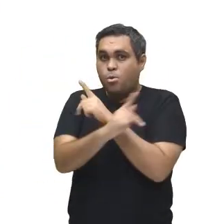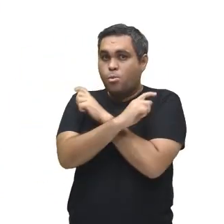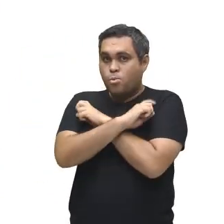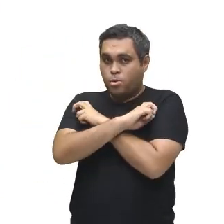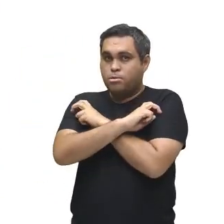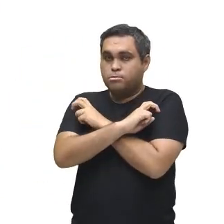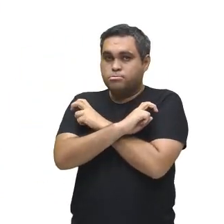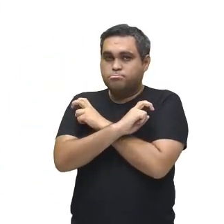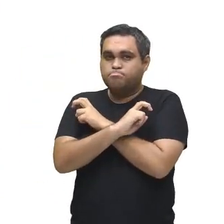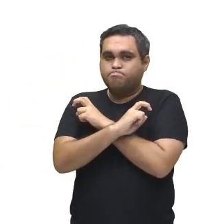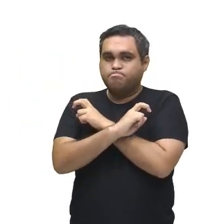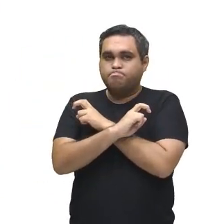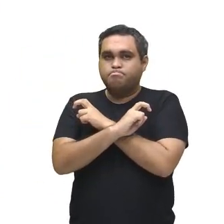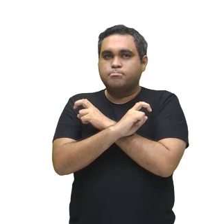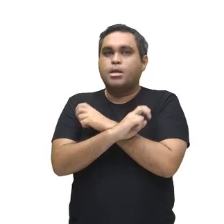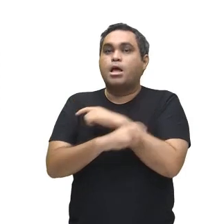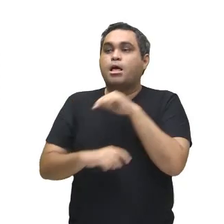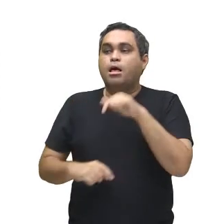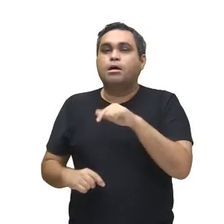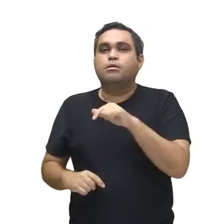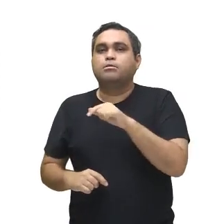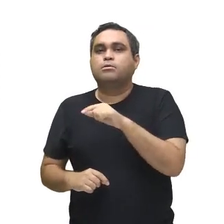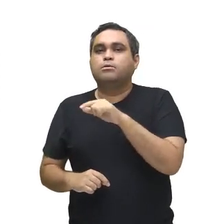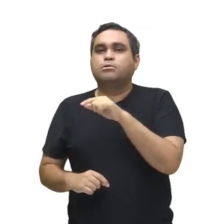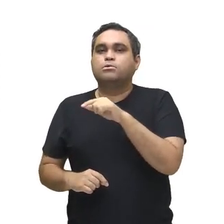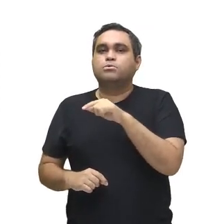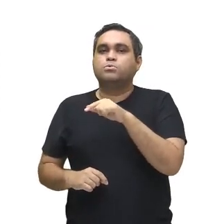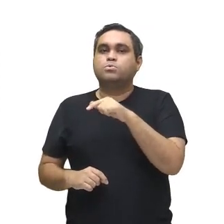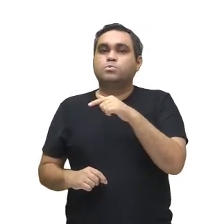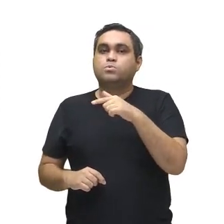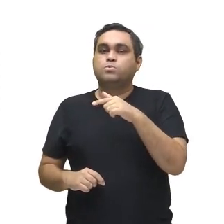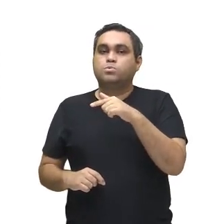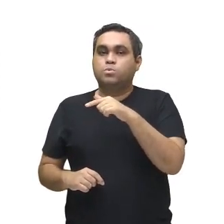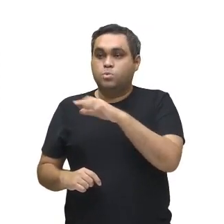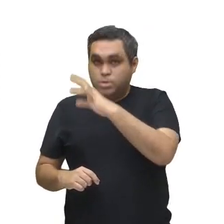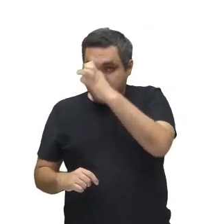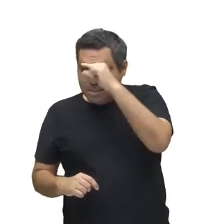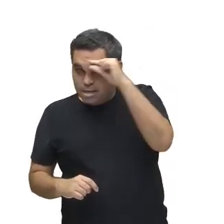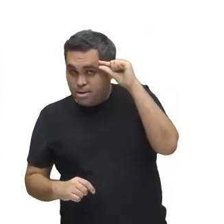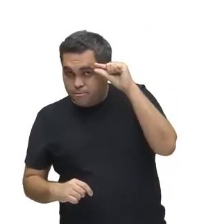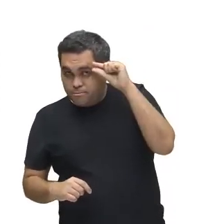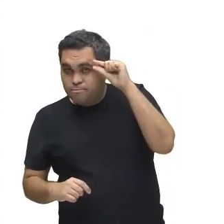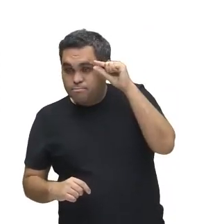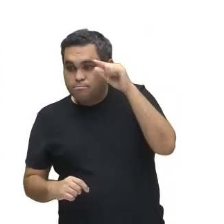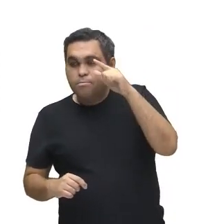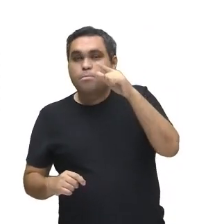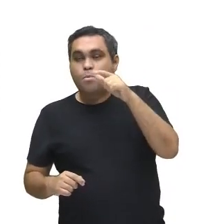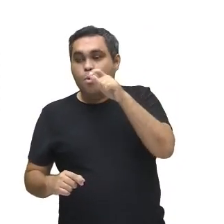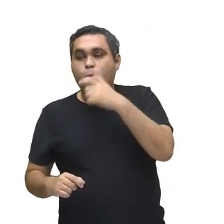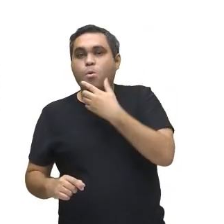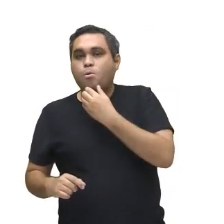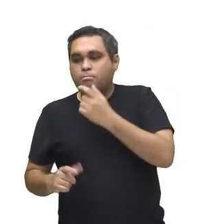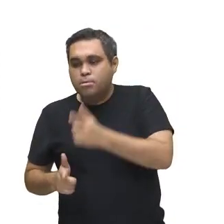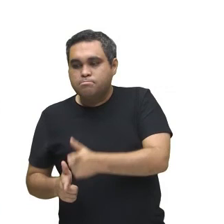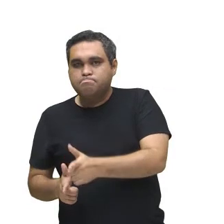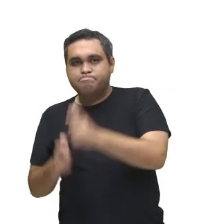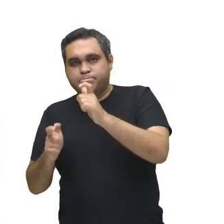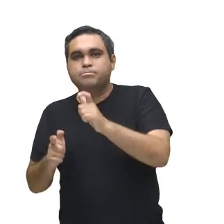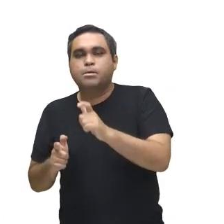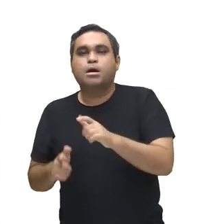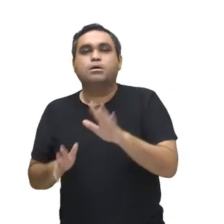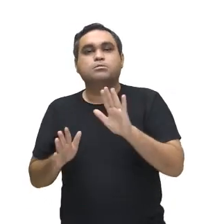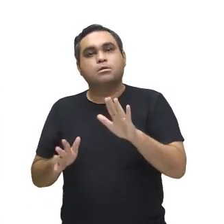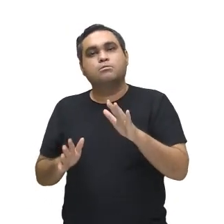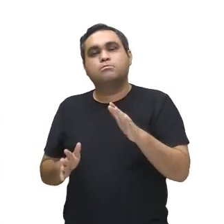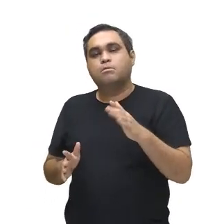um militante, por um ativista sérvio. O Império Austro-Húngaro exigiu que a Sérvia entregasse o assassino. Como isso